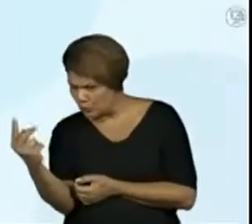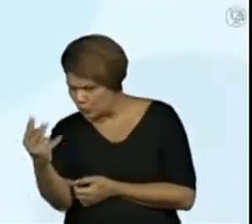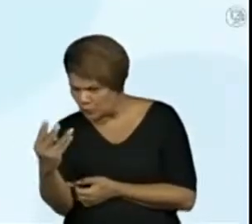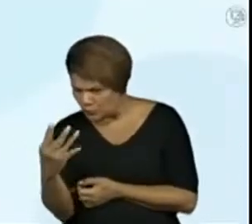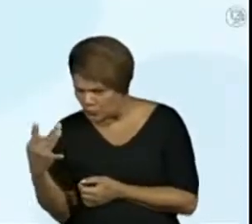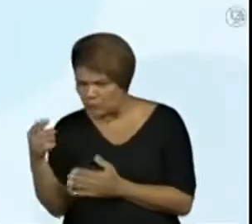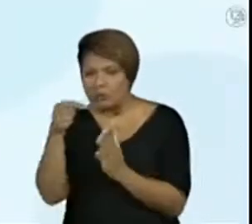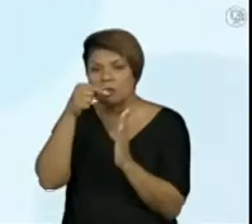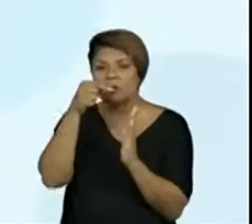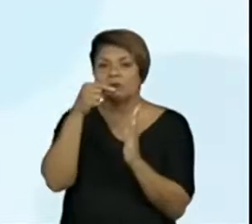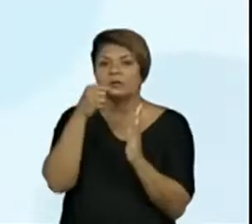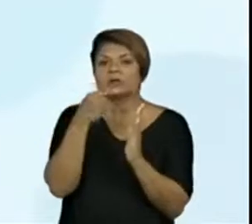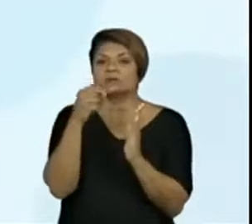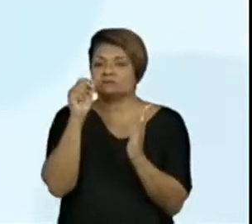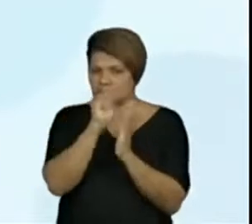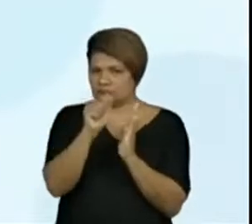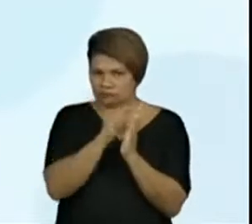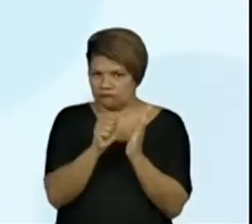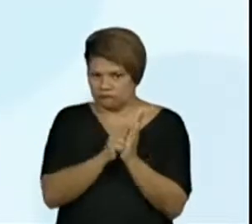Vamos registrar aqui.